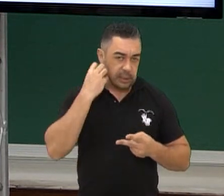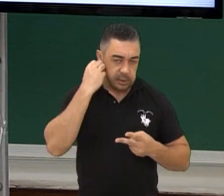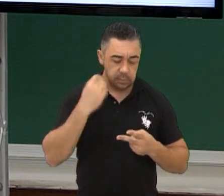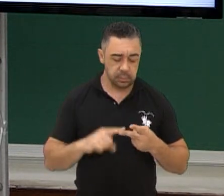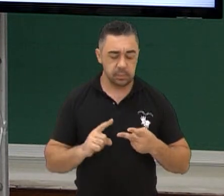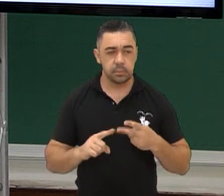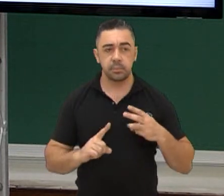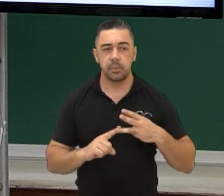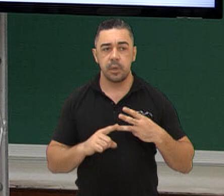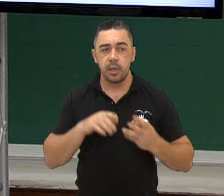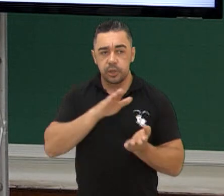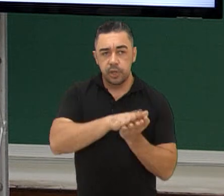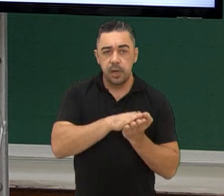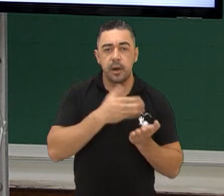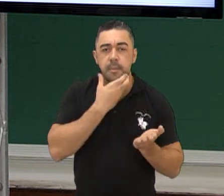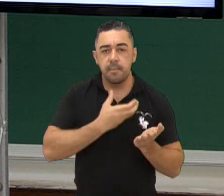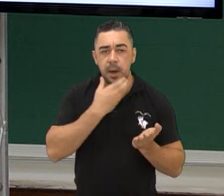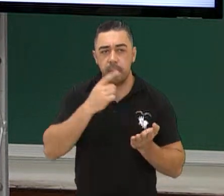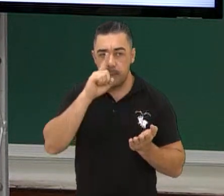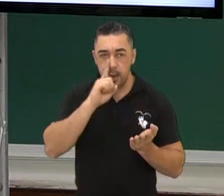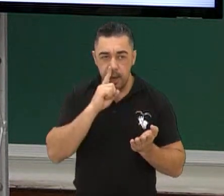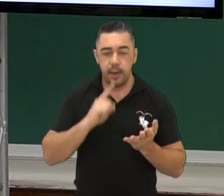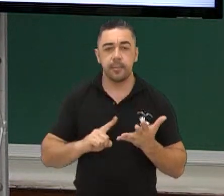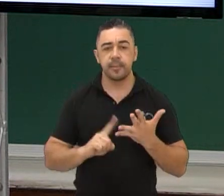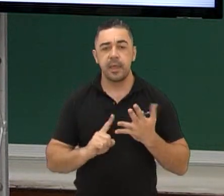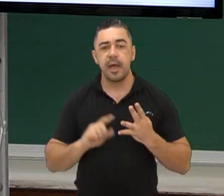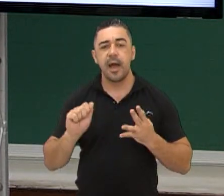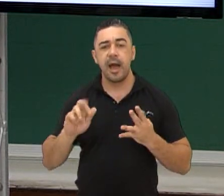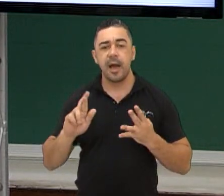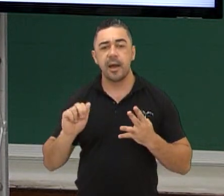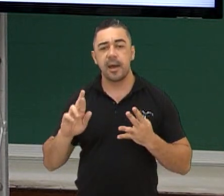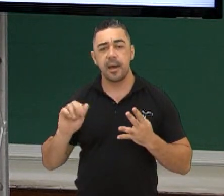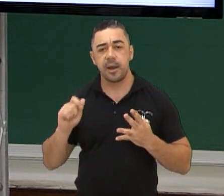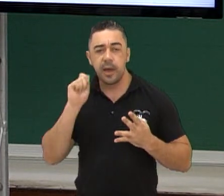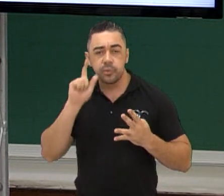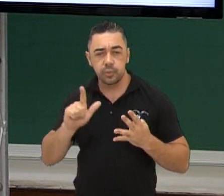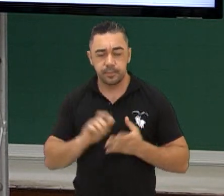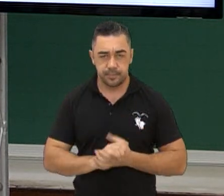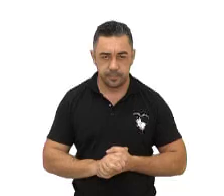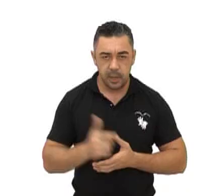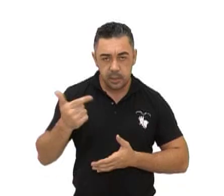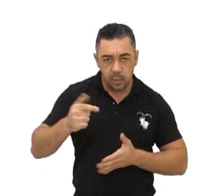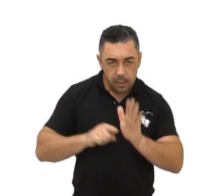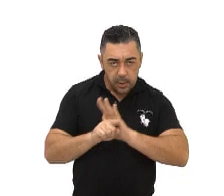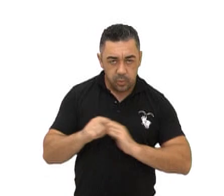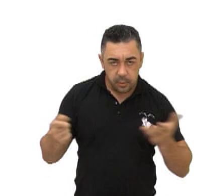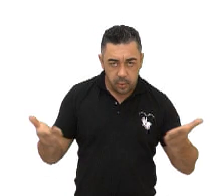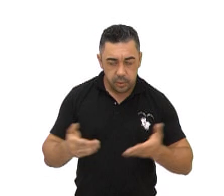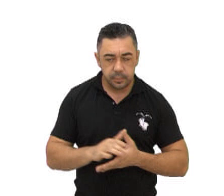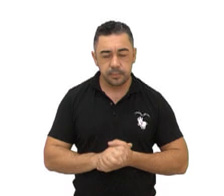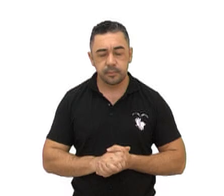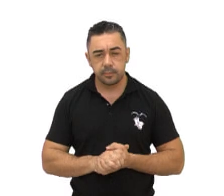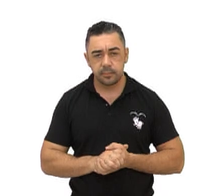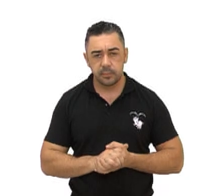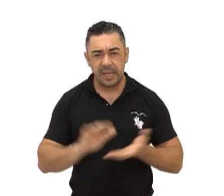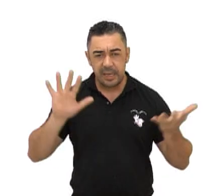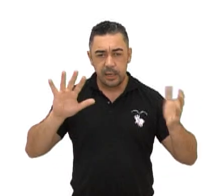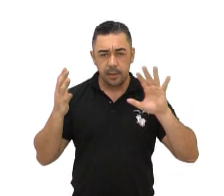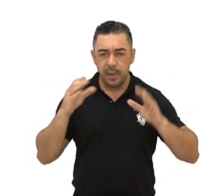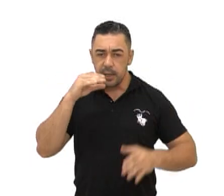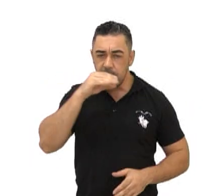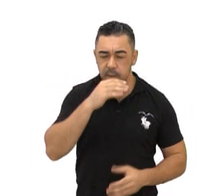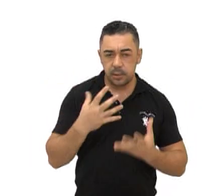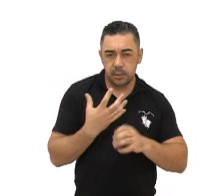ainda a arara azul grande, né? Bem bonitos esses animais. Segundo quiz de hoje. O clima quente e